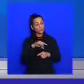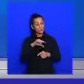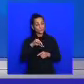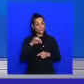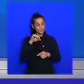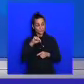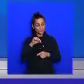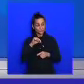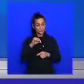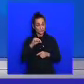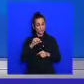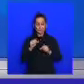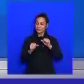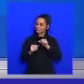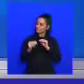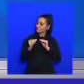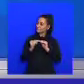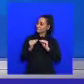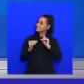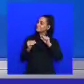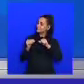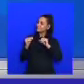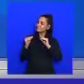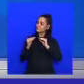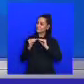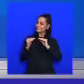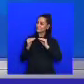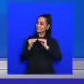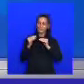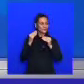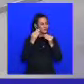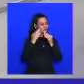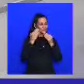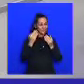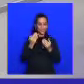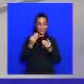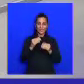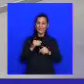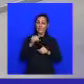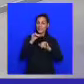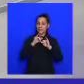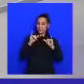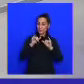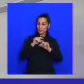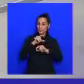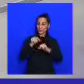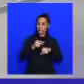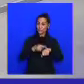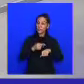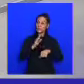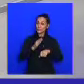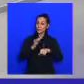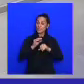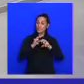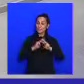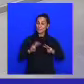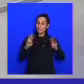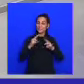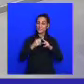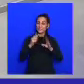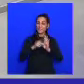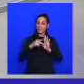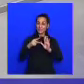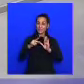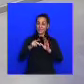auditoras confirmam os números sorteados Sim confirmo muito obrigada detalhes desse sorteio daqui a pouquinho pelo site